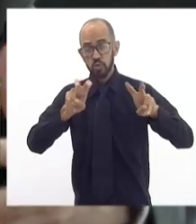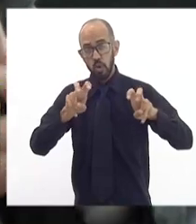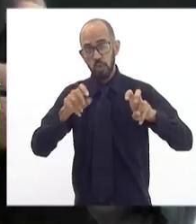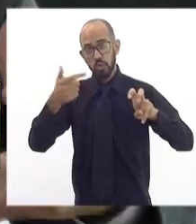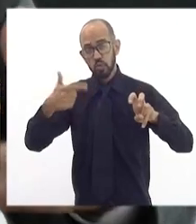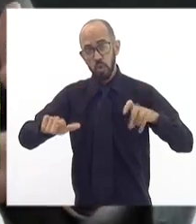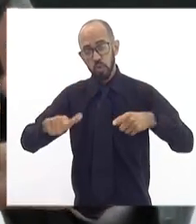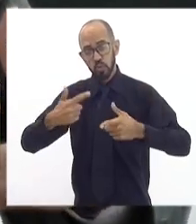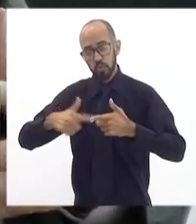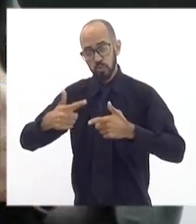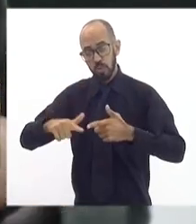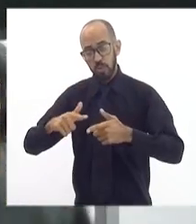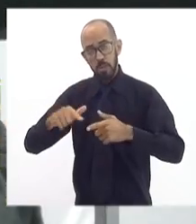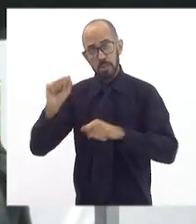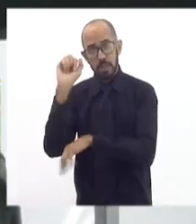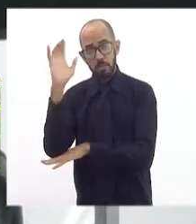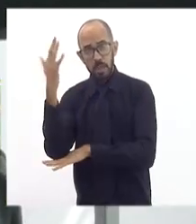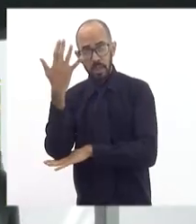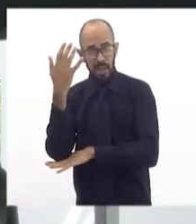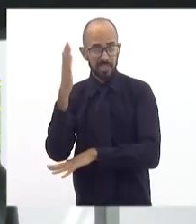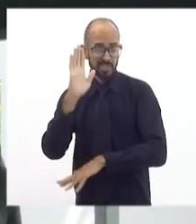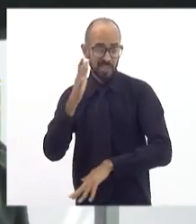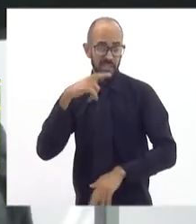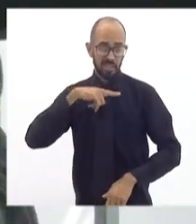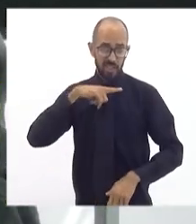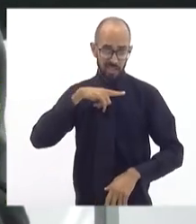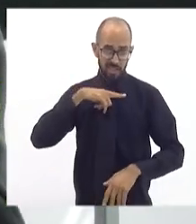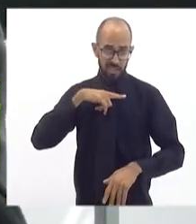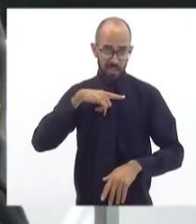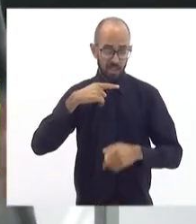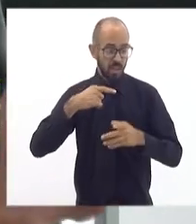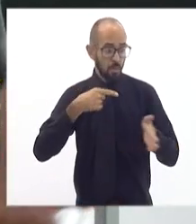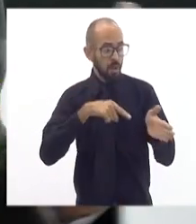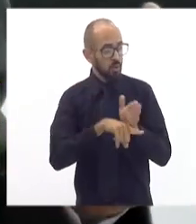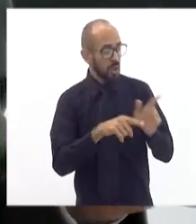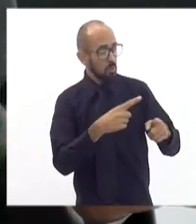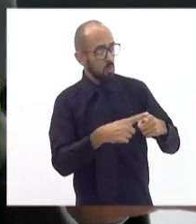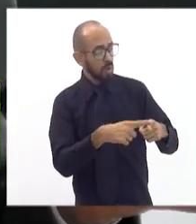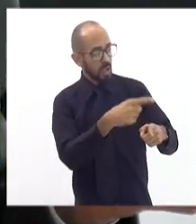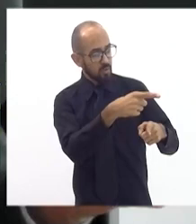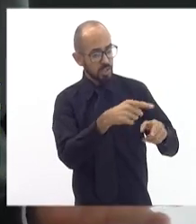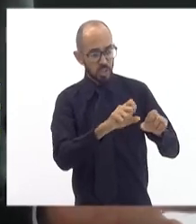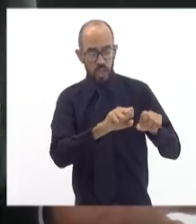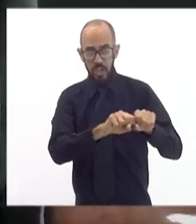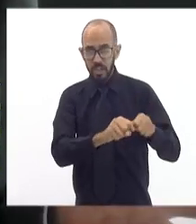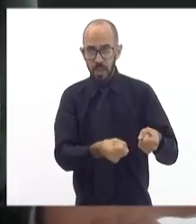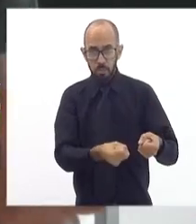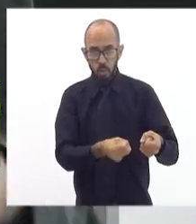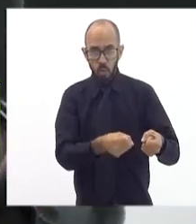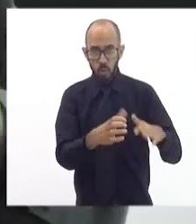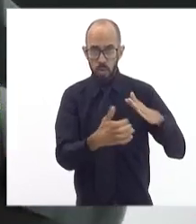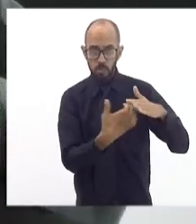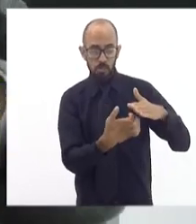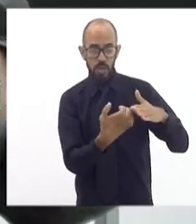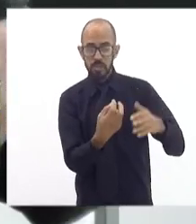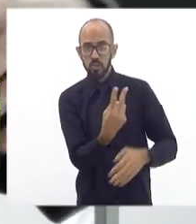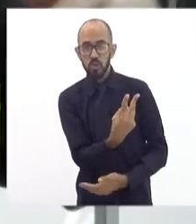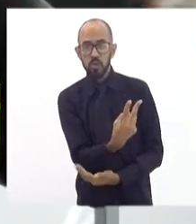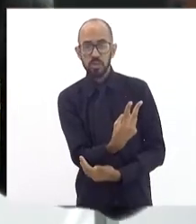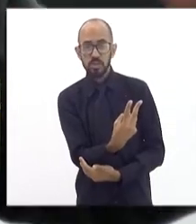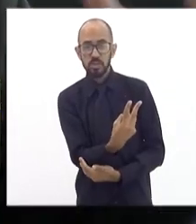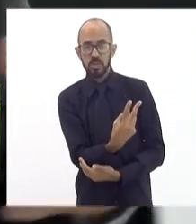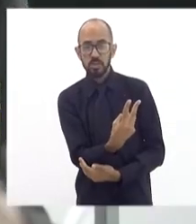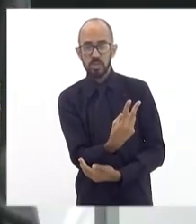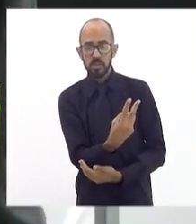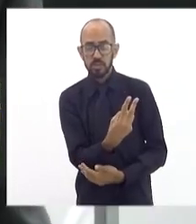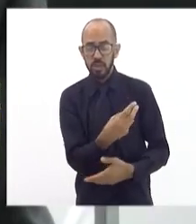ambientais existentes e por que que eu perguntei isso para você já quebrou o empreendimento em 2K de análise